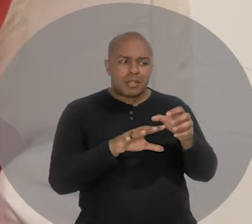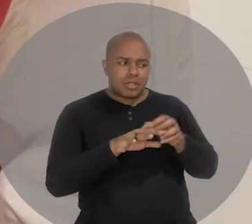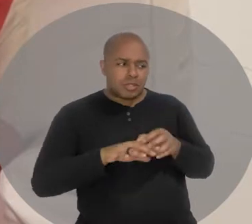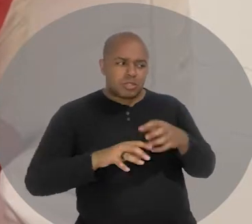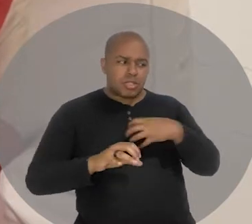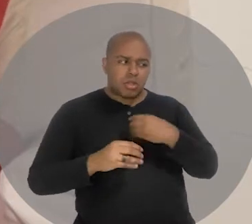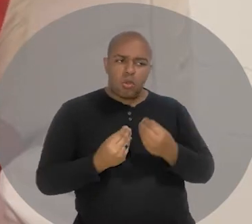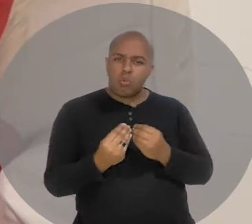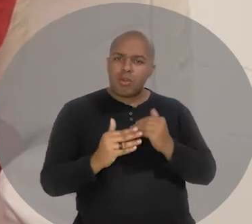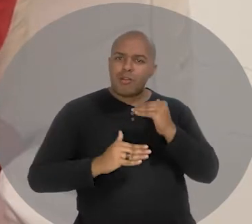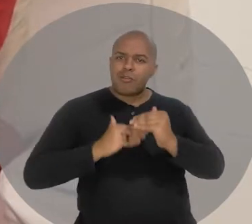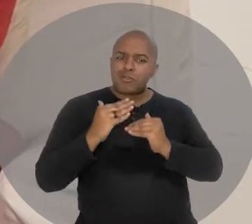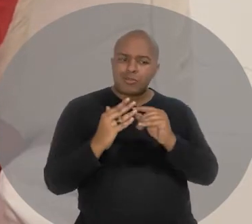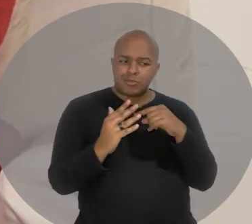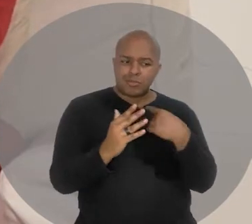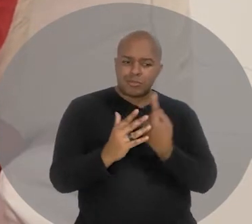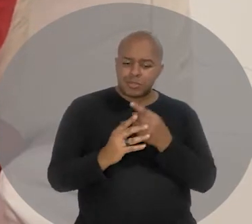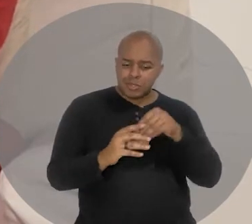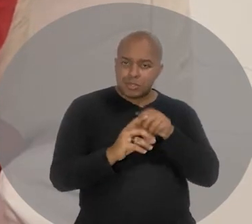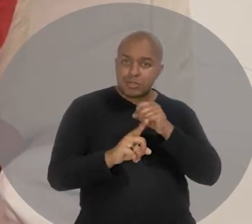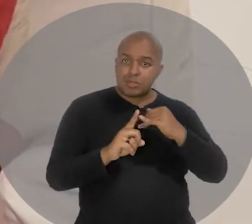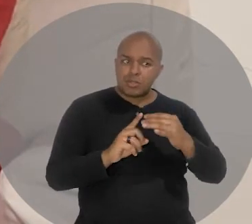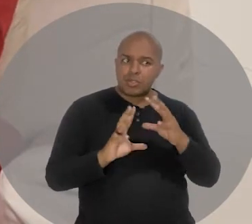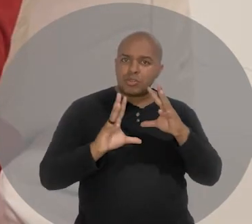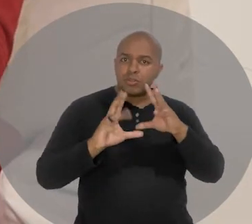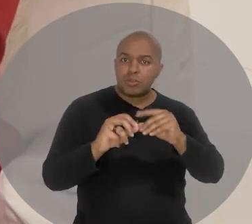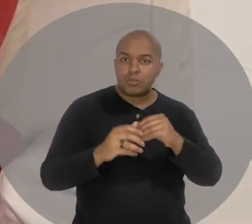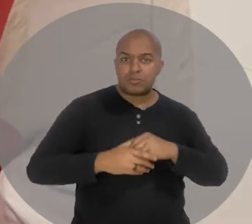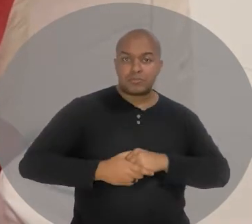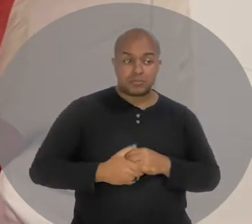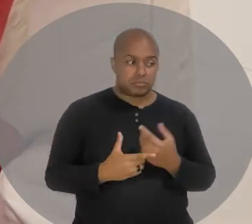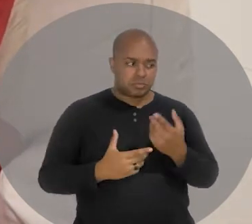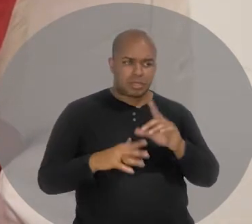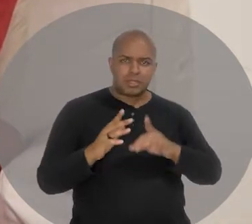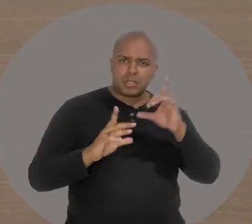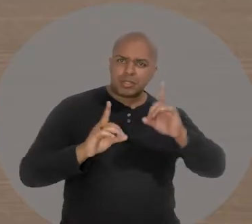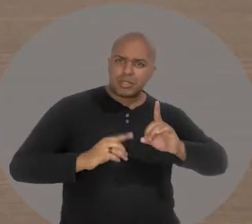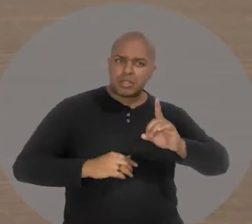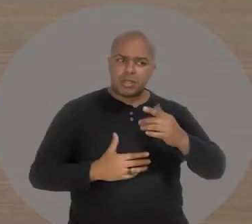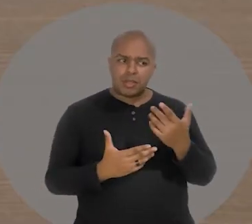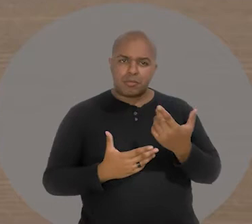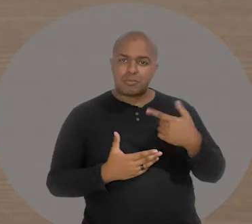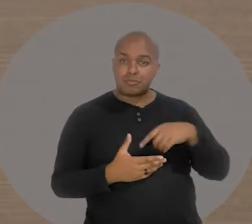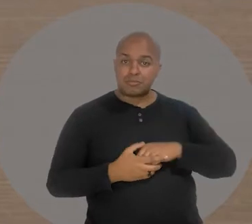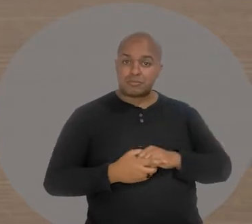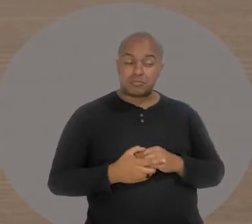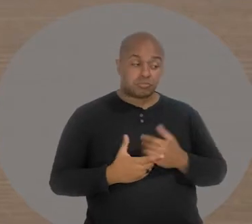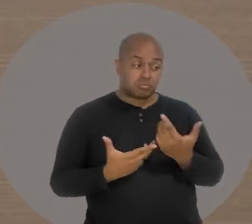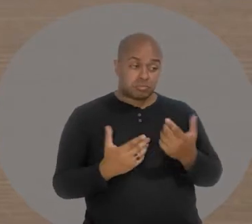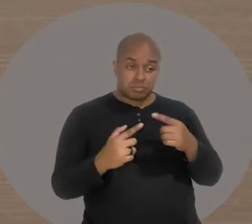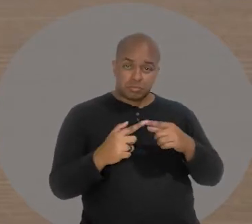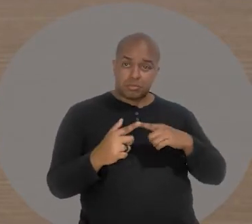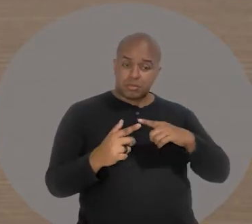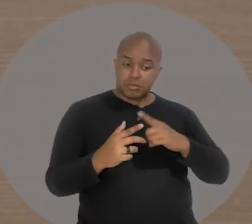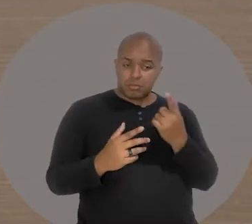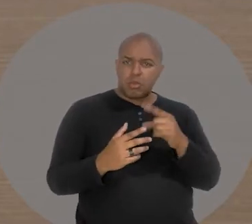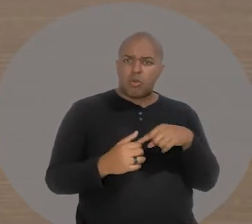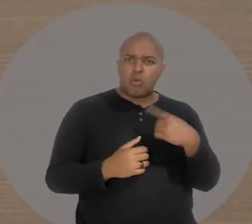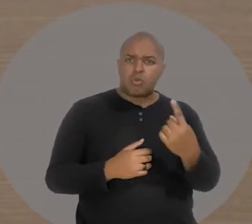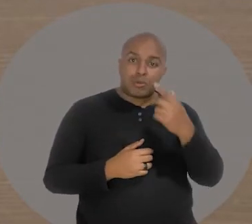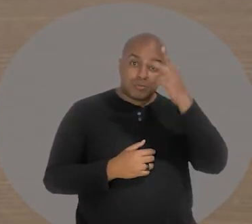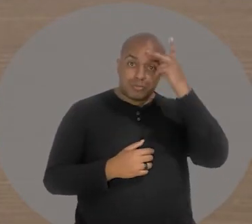de evolução para a nossa sociedade como um todo, sem um direito a menos. Enquanto houver uma única